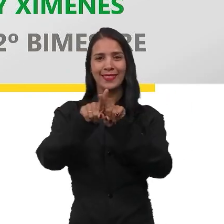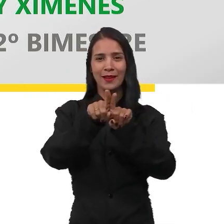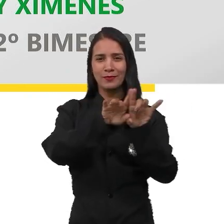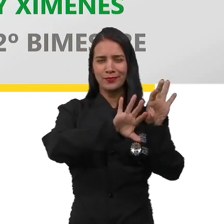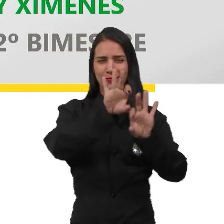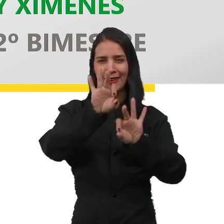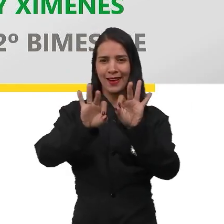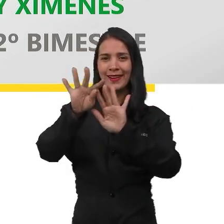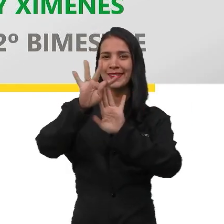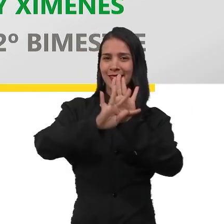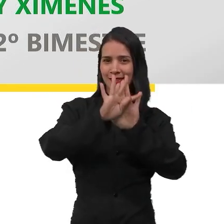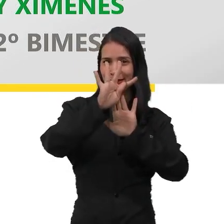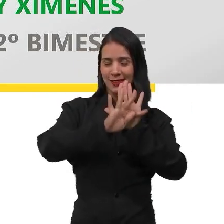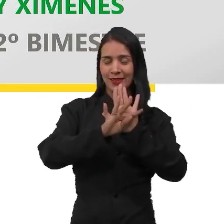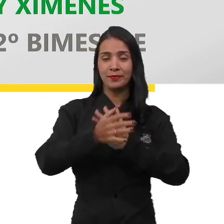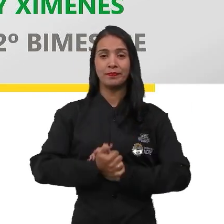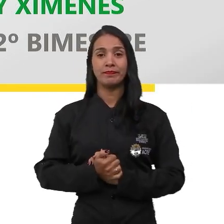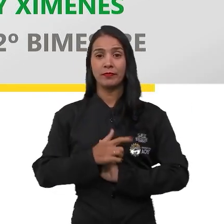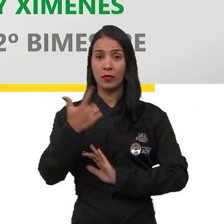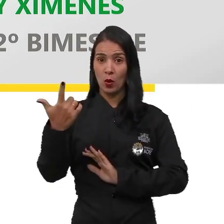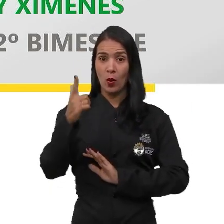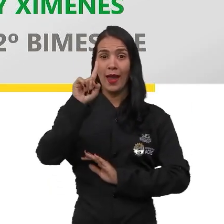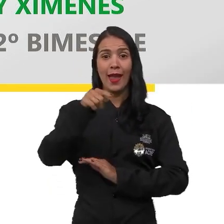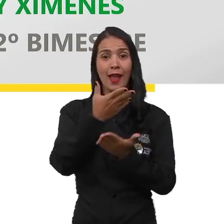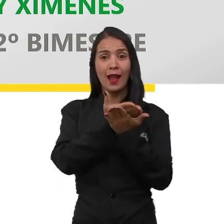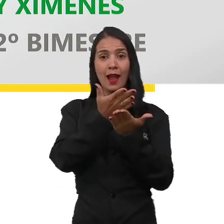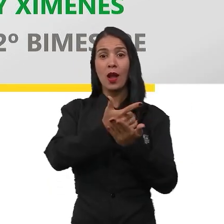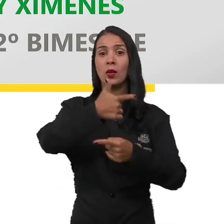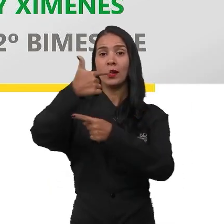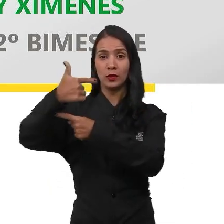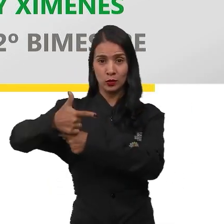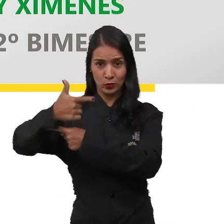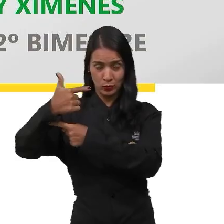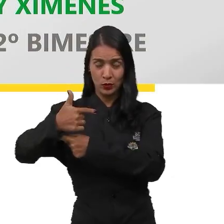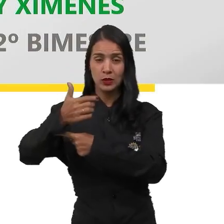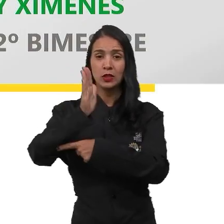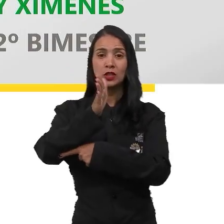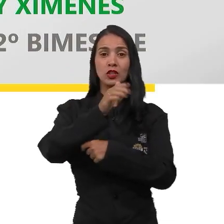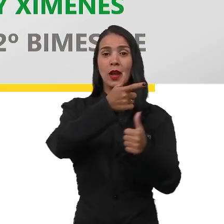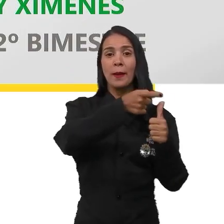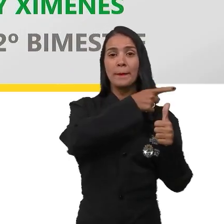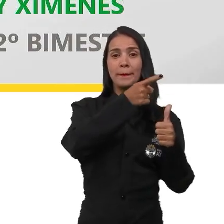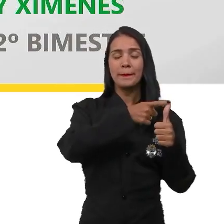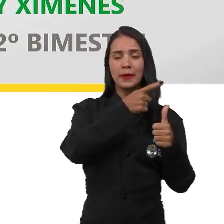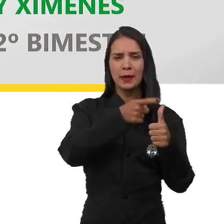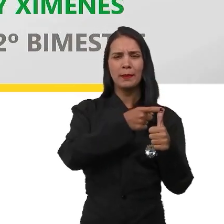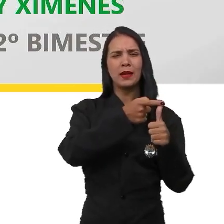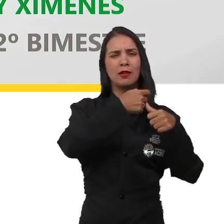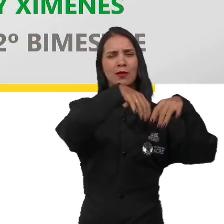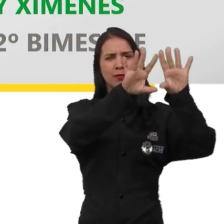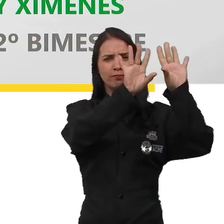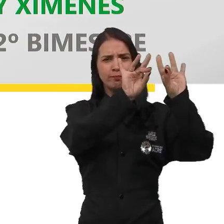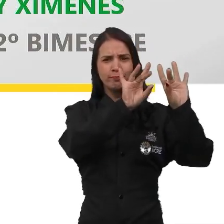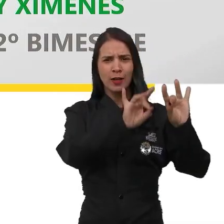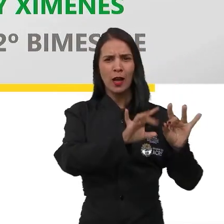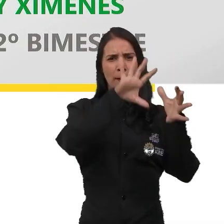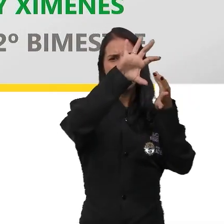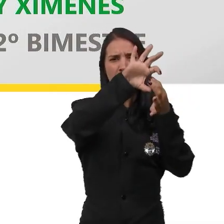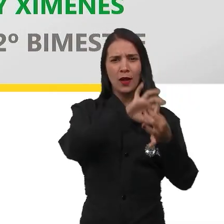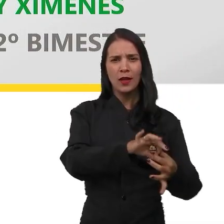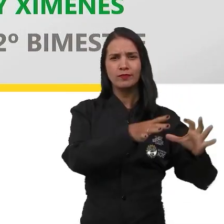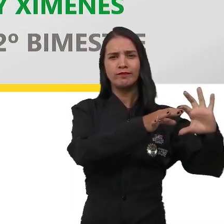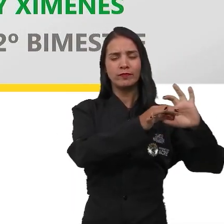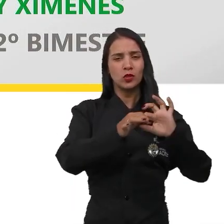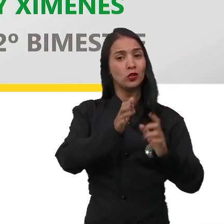textual. Só lembrando que essa aqui é a parte 2, nós temos a parte 1, em que eu trato de forma mais detalhada a questão da coerência